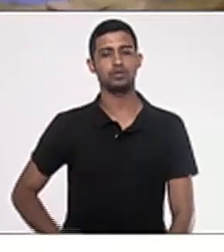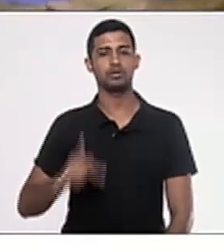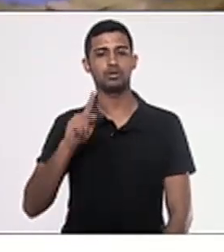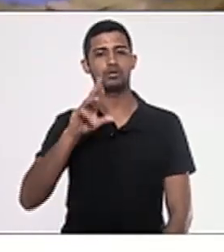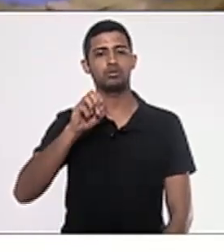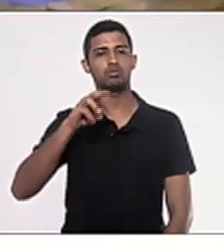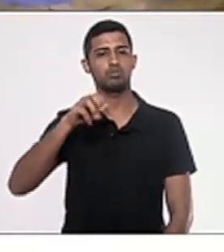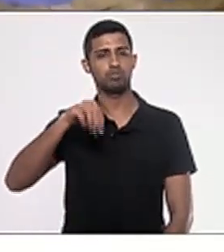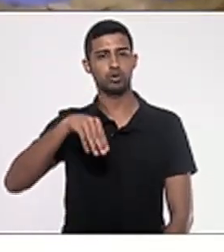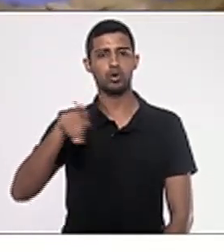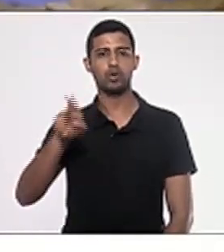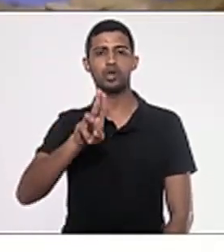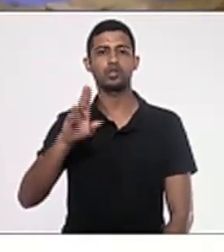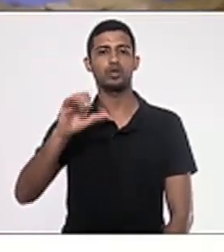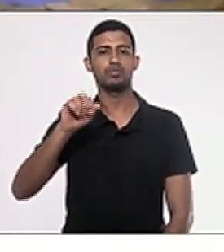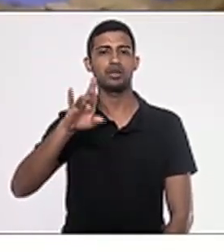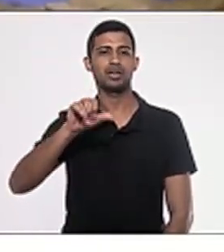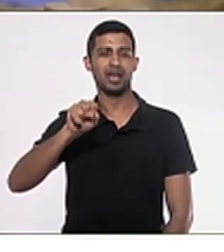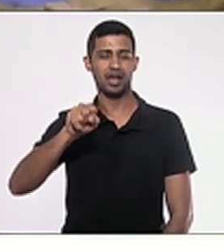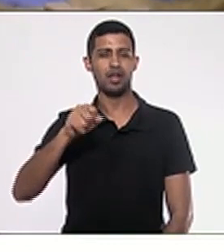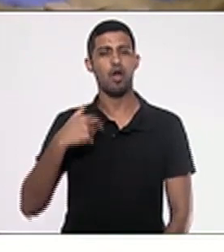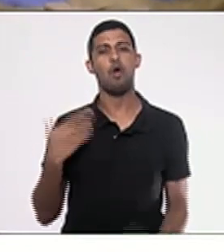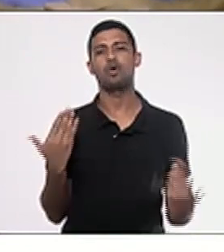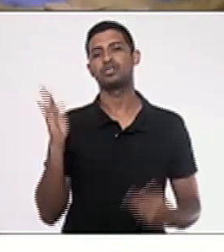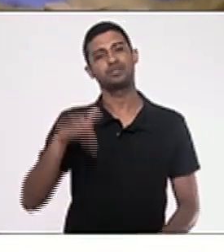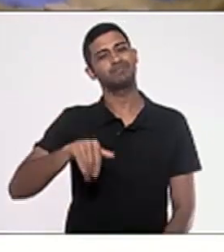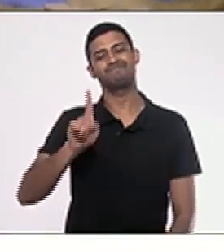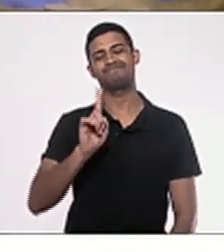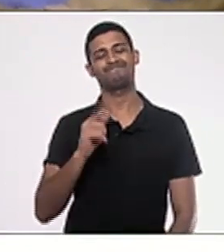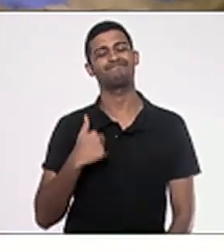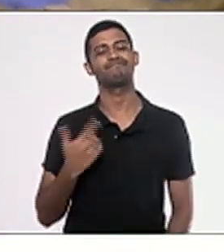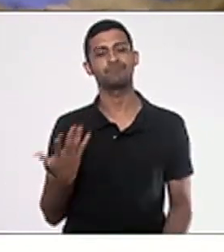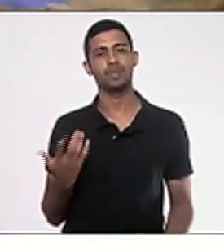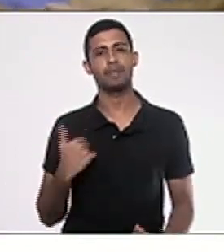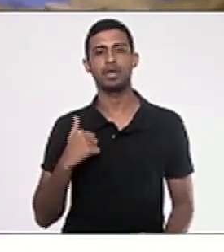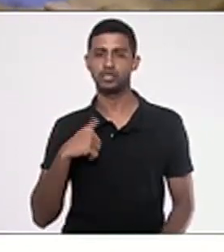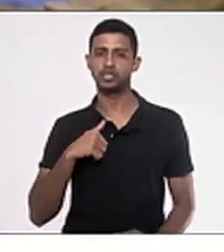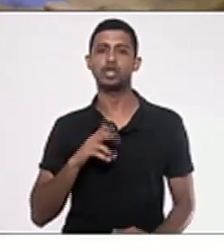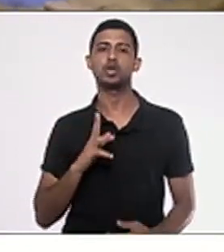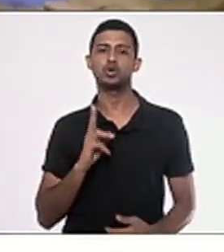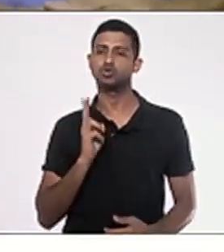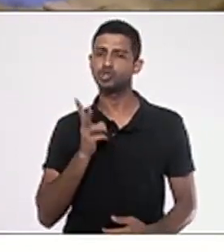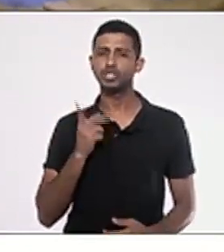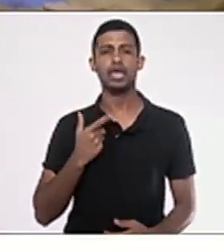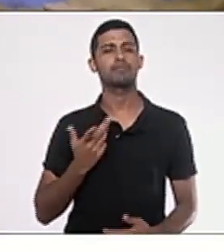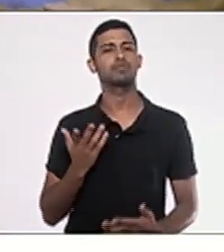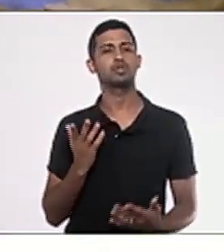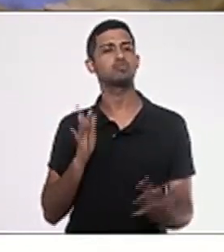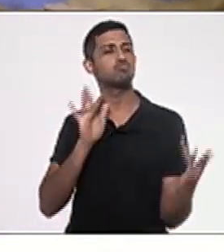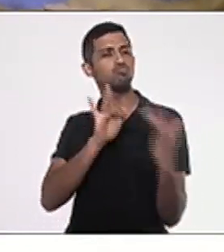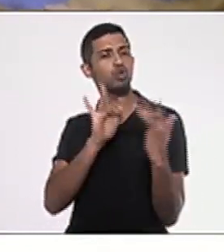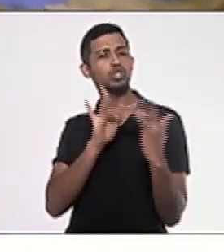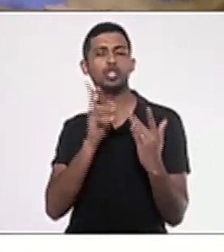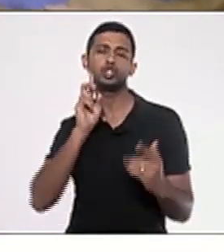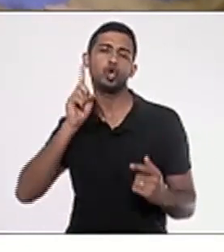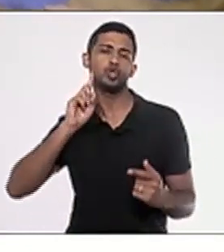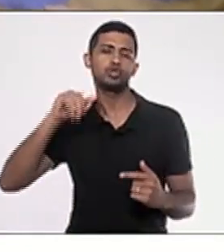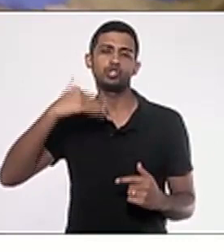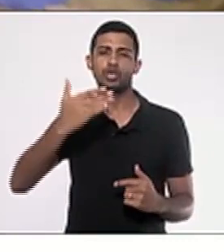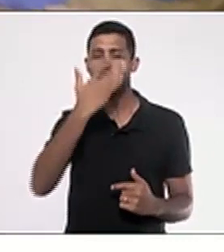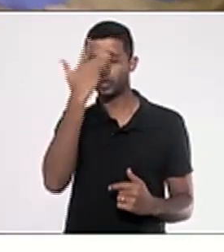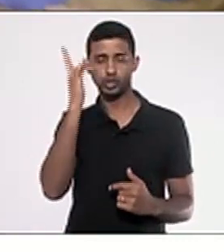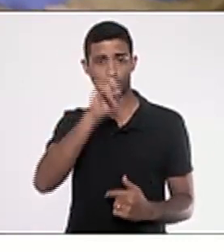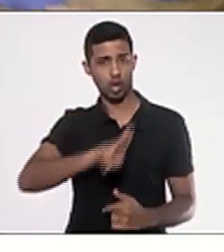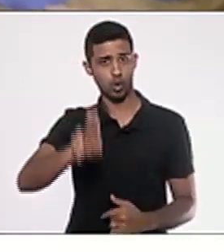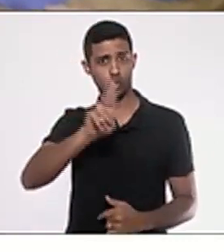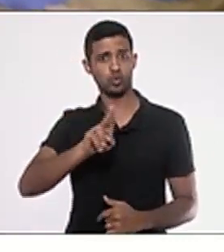Coelho, que infelizmente não pôde comparecer hoje, mas sou a pessoa que fico ali no contato diário com o consumidor, sou